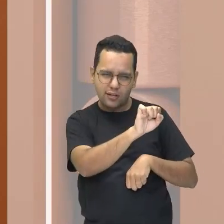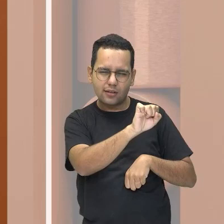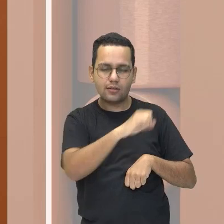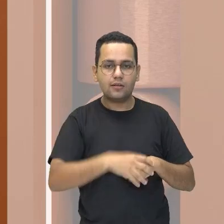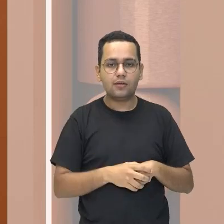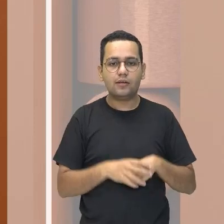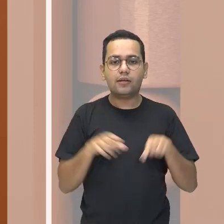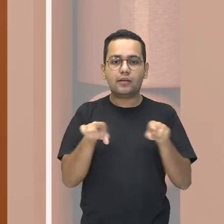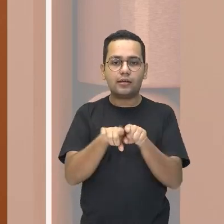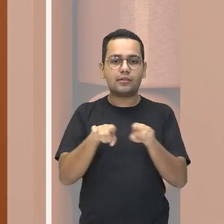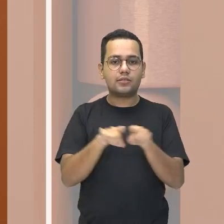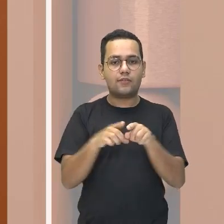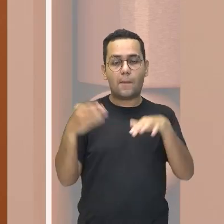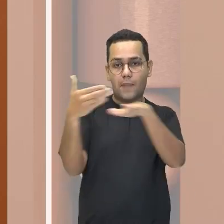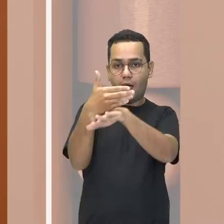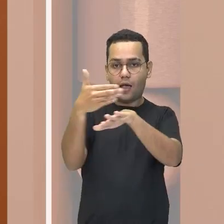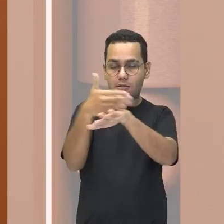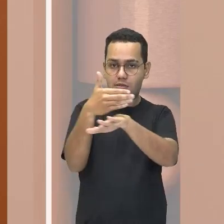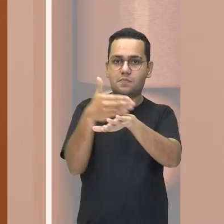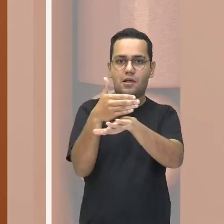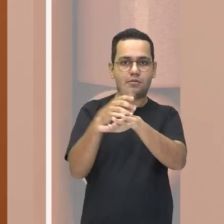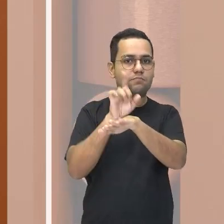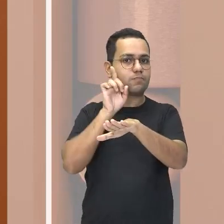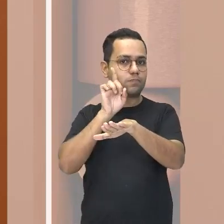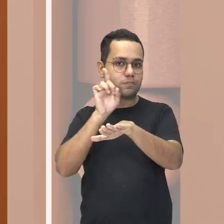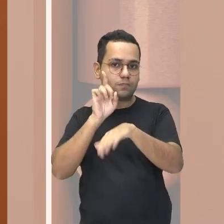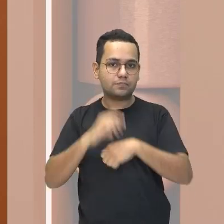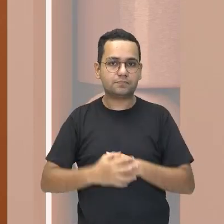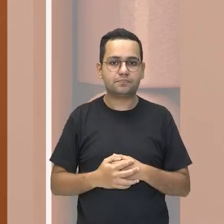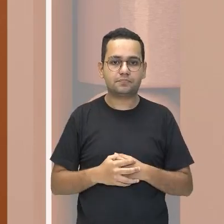Unidos no conflito após o bombardeio